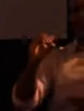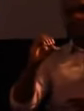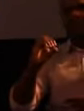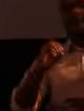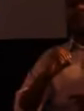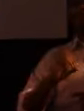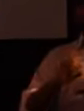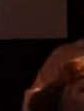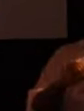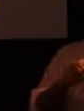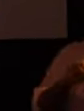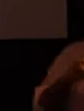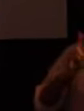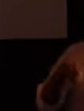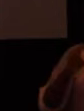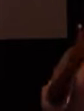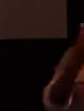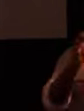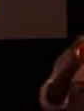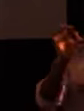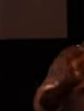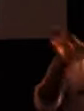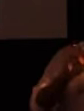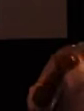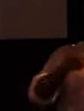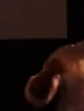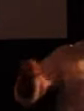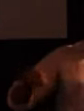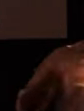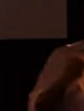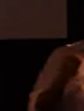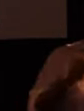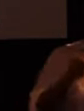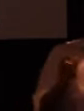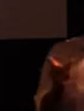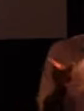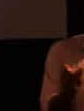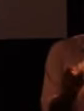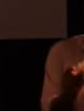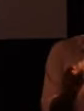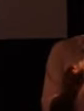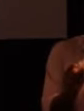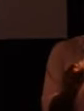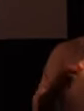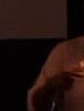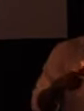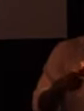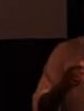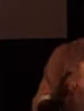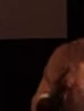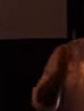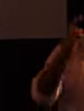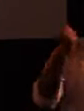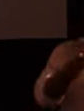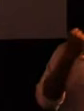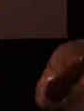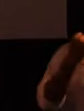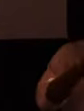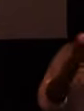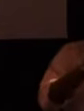né, 30% do terreno está ocupado por um edifício. Então, imagine ali naquela ilustração, num determinado lugar da cidade, você tem um IO